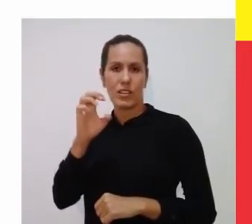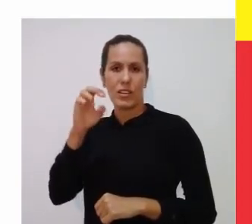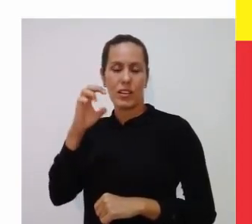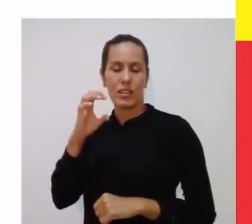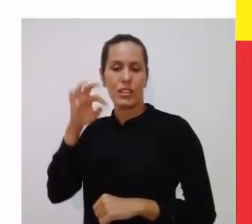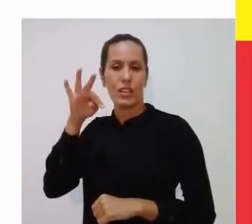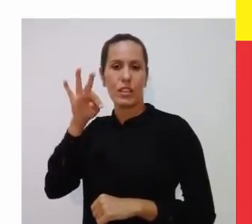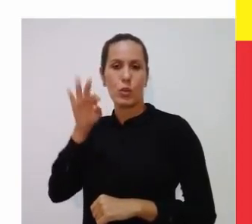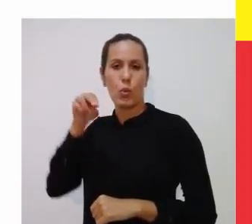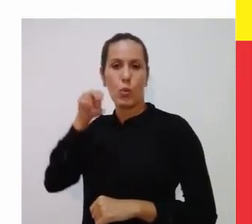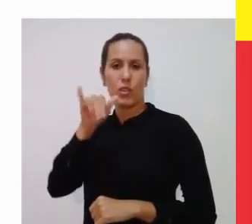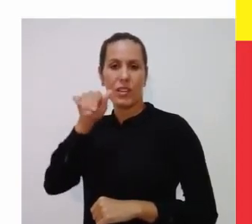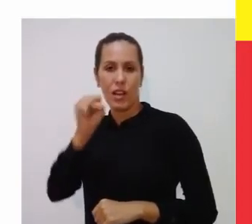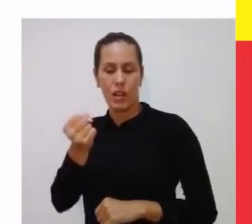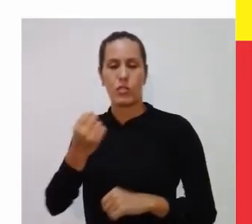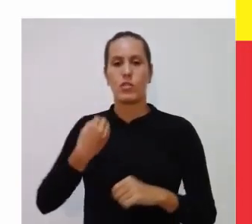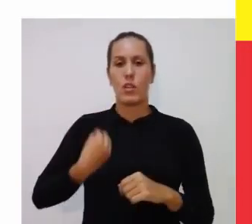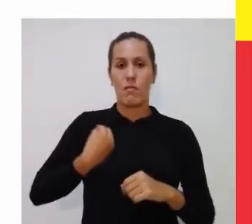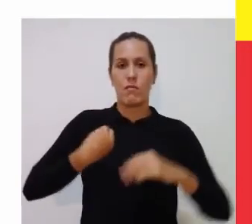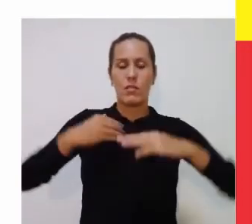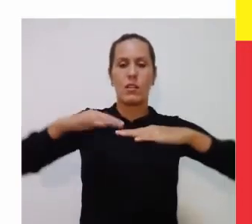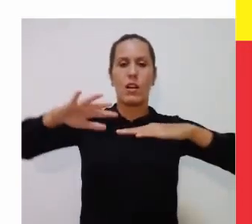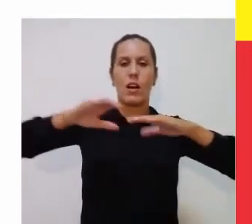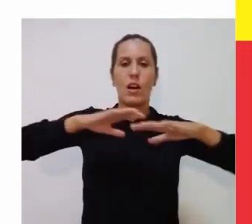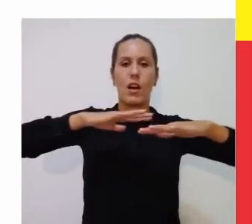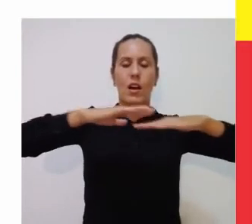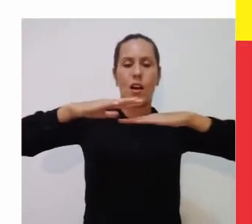flutuando abaixo, acima